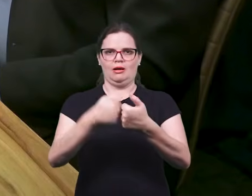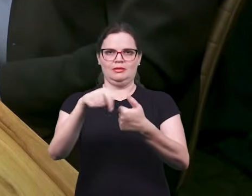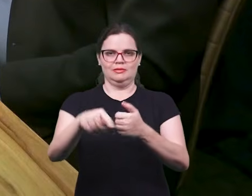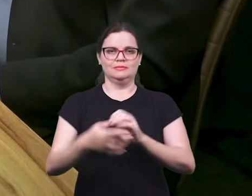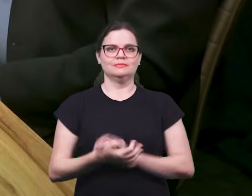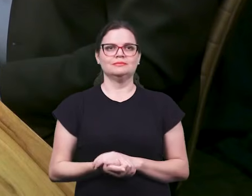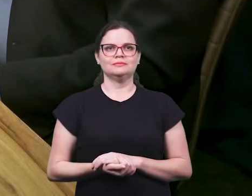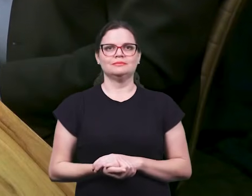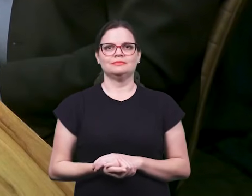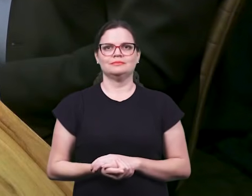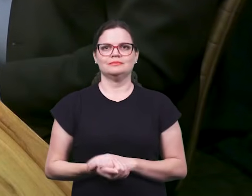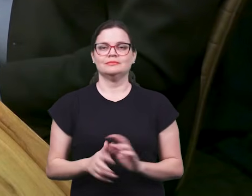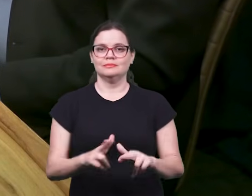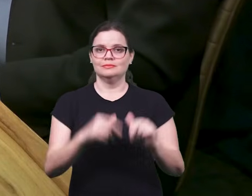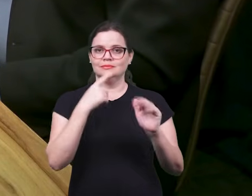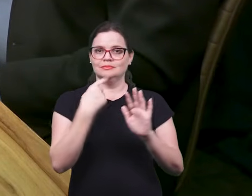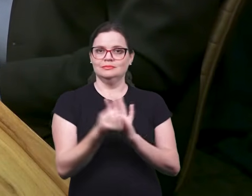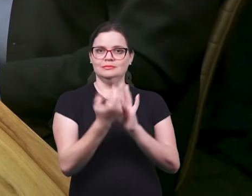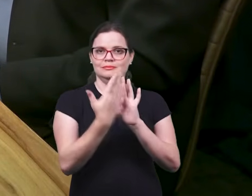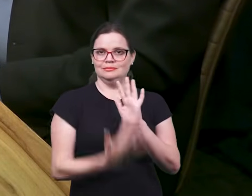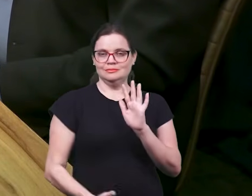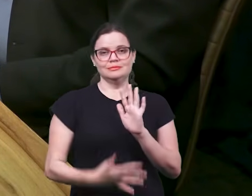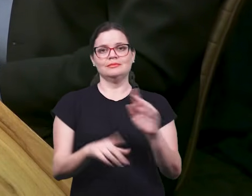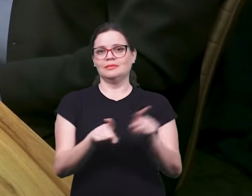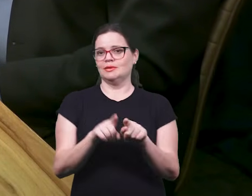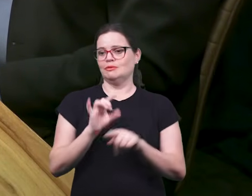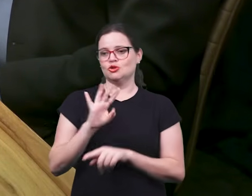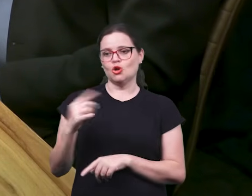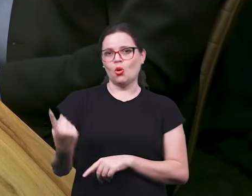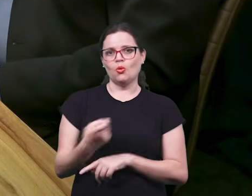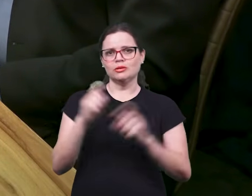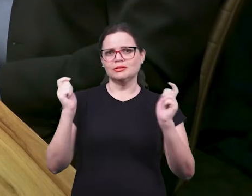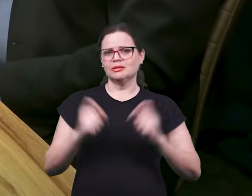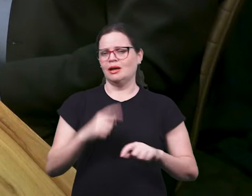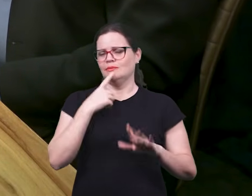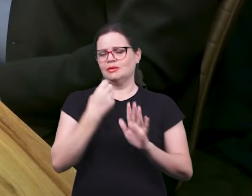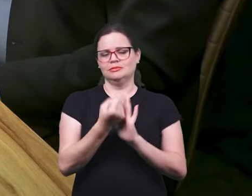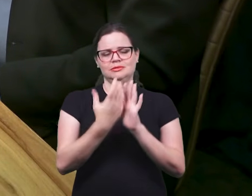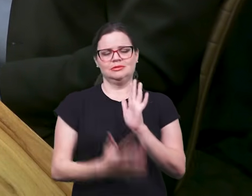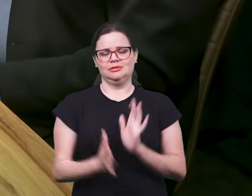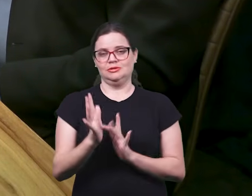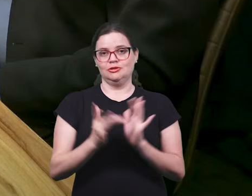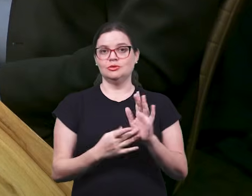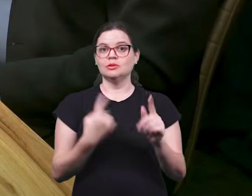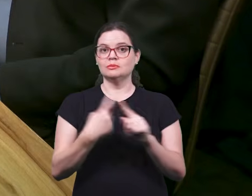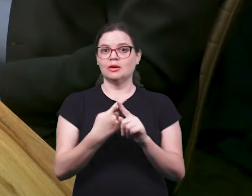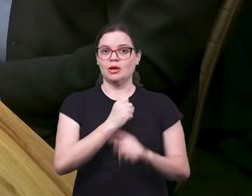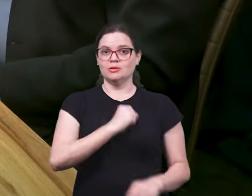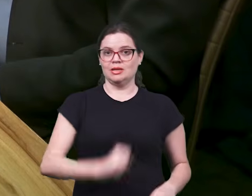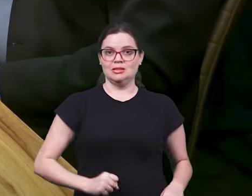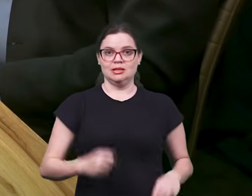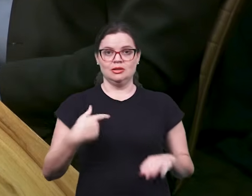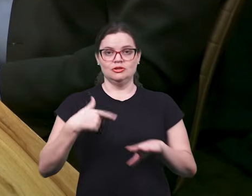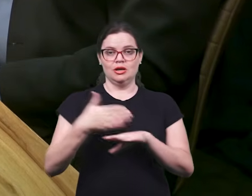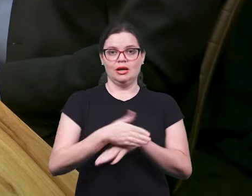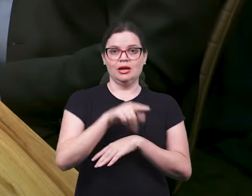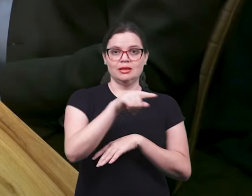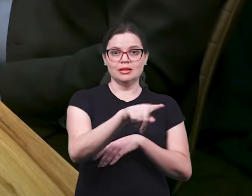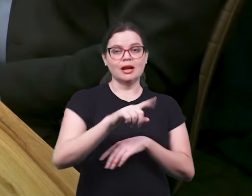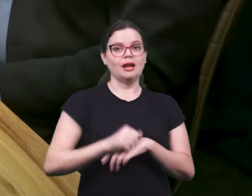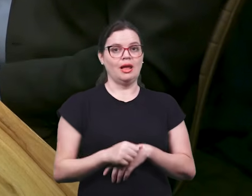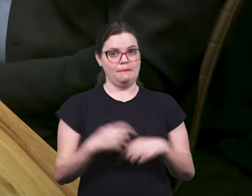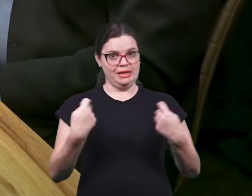é através do sangue, pelo sangue, porque Hebreus diz que sacerdotes tinham que entrar não